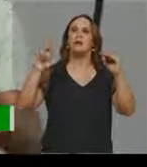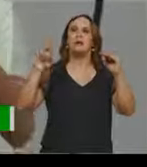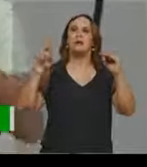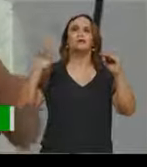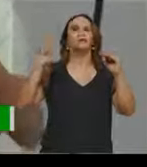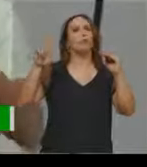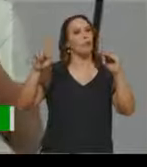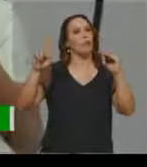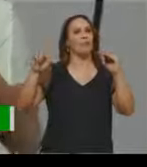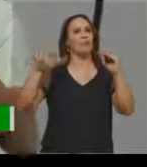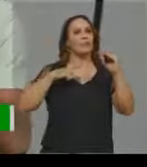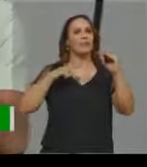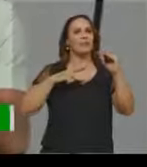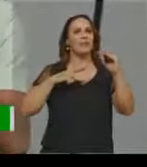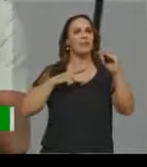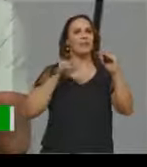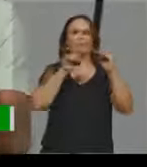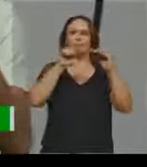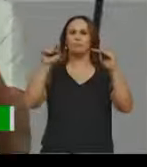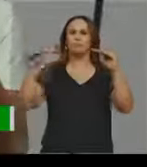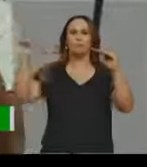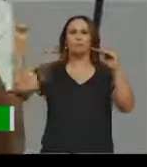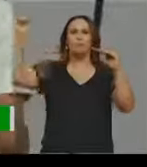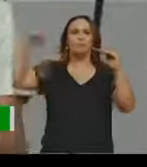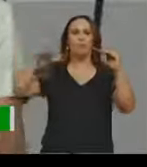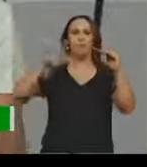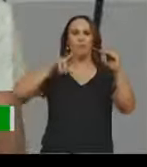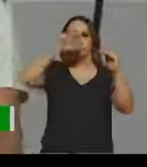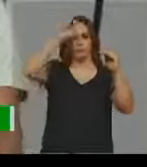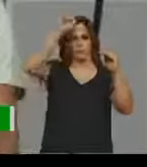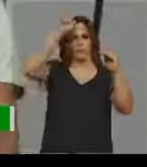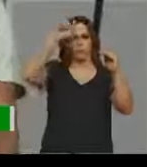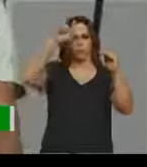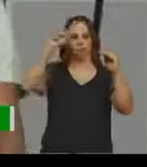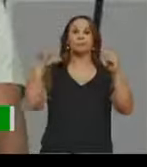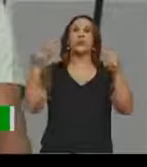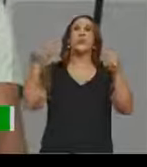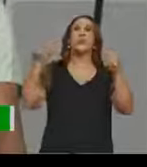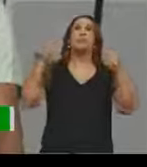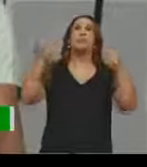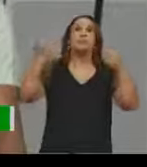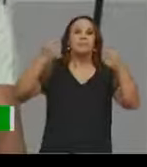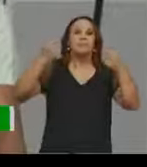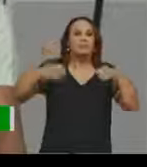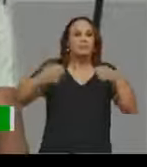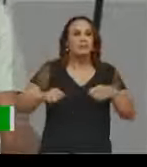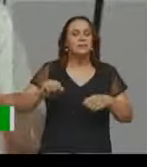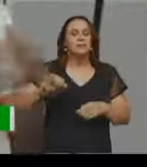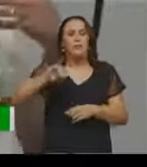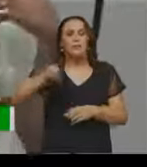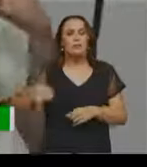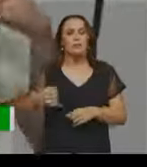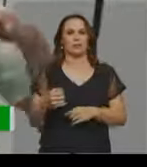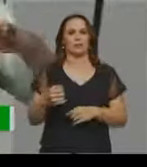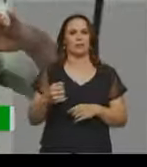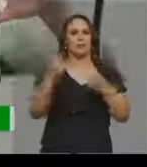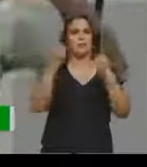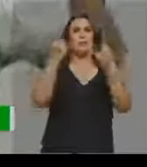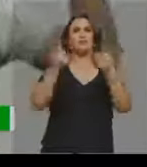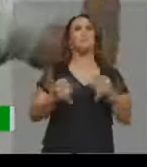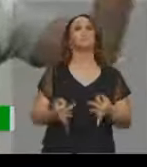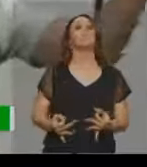pouquinho dos benefícios e malefícios, porque as hidrelétricas, eu tive a oportunidade de visitar uma hidrelétrica em construção. Então, primeiro é feita